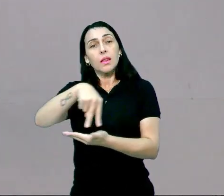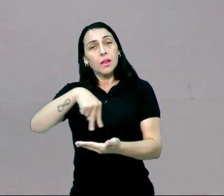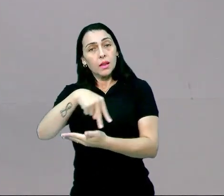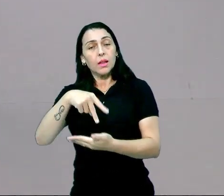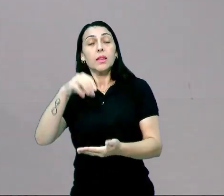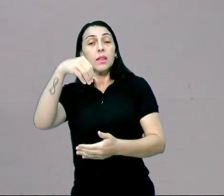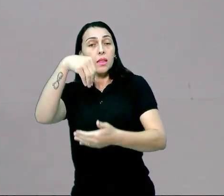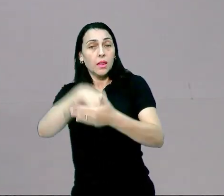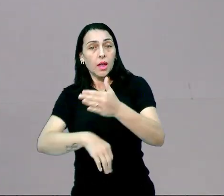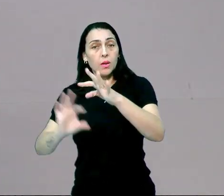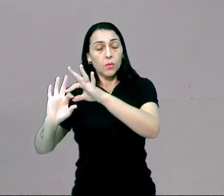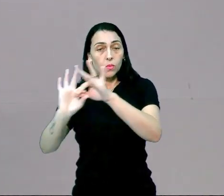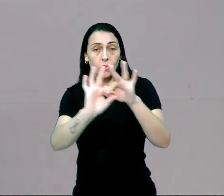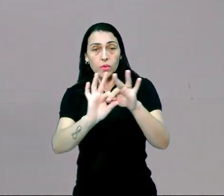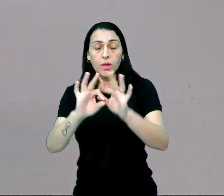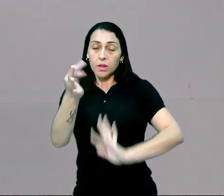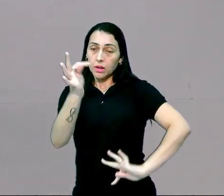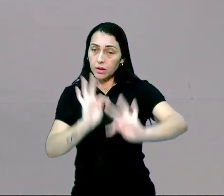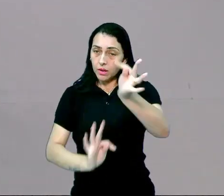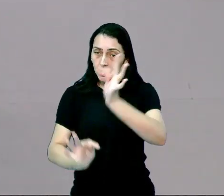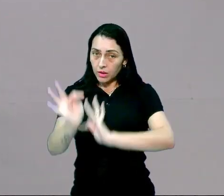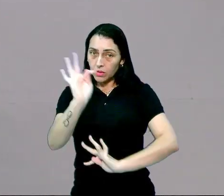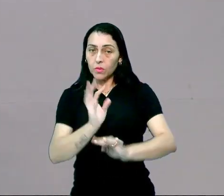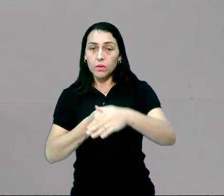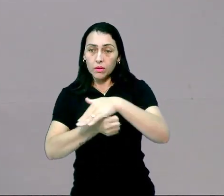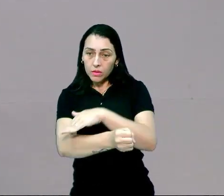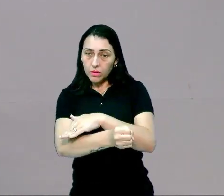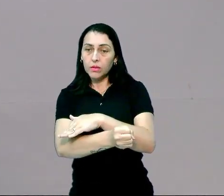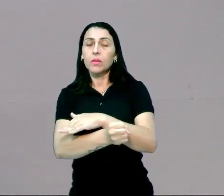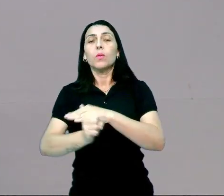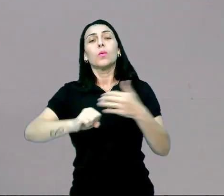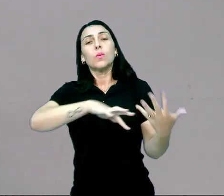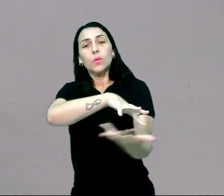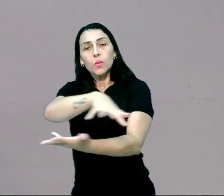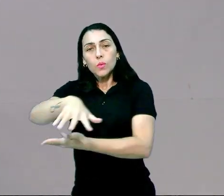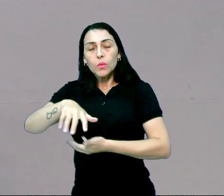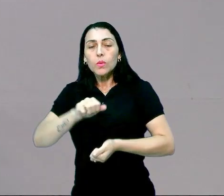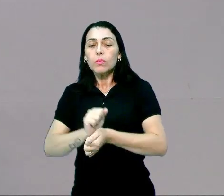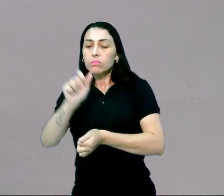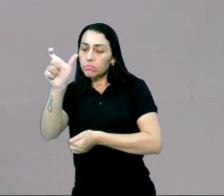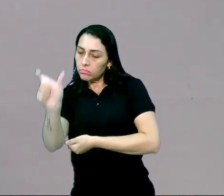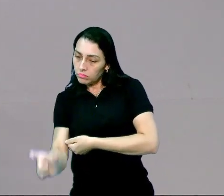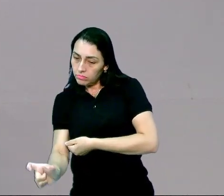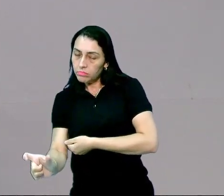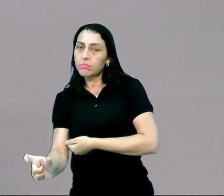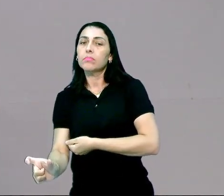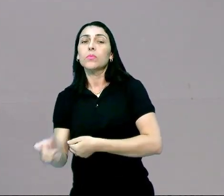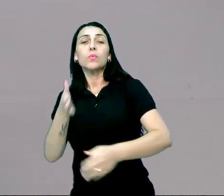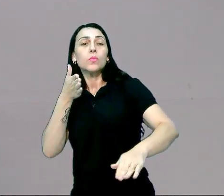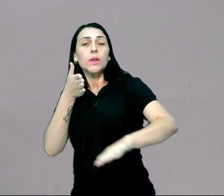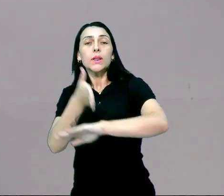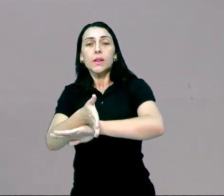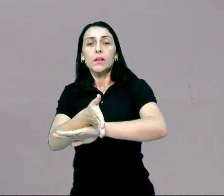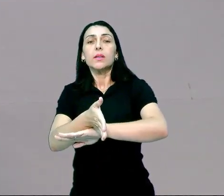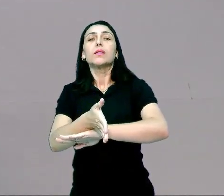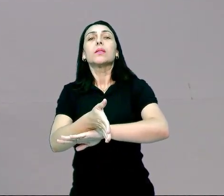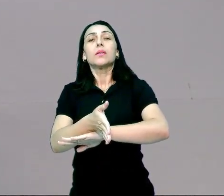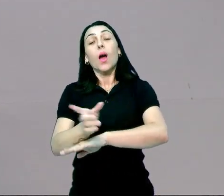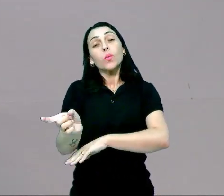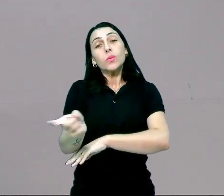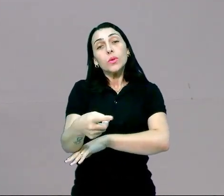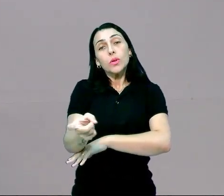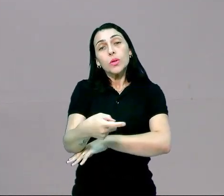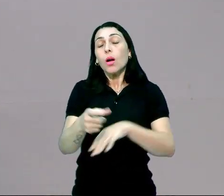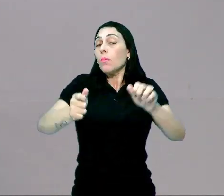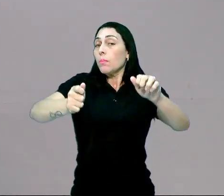Porque dentro de um contexto em que a tecnologia está inserida no universo do indivíduo, o acesso ao